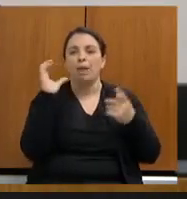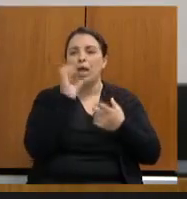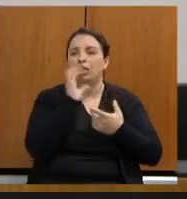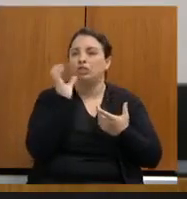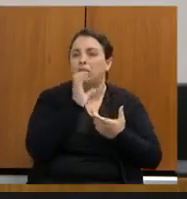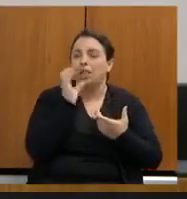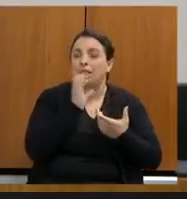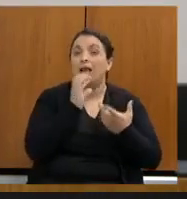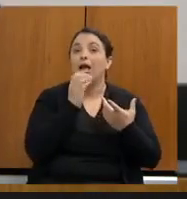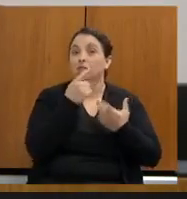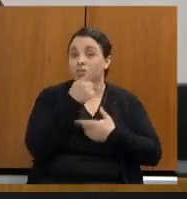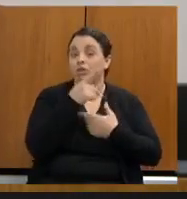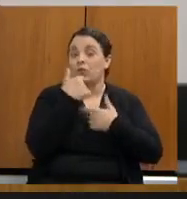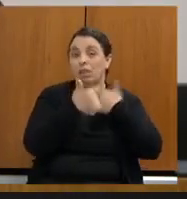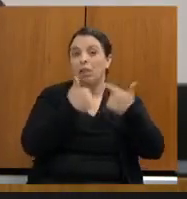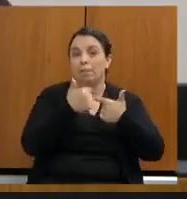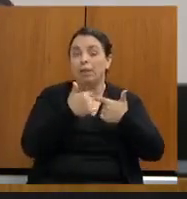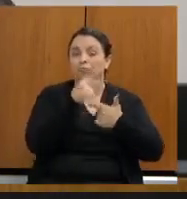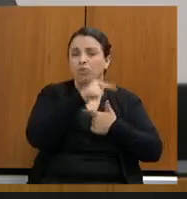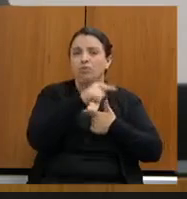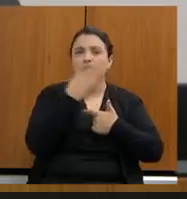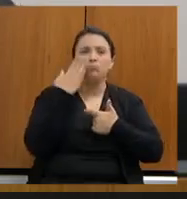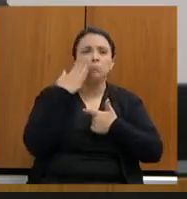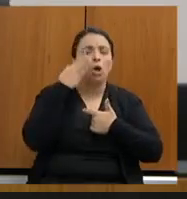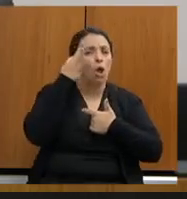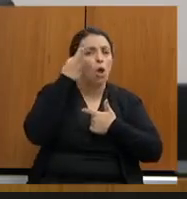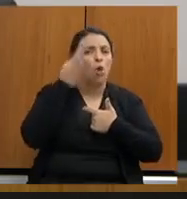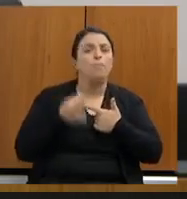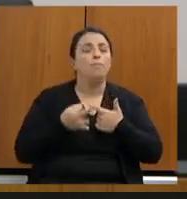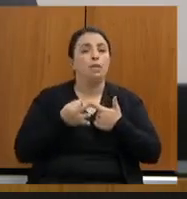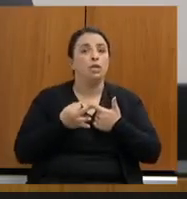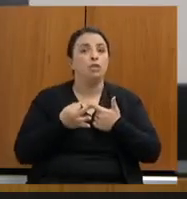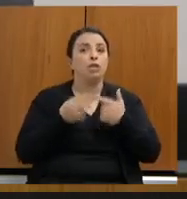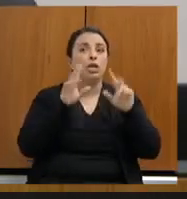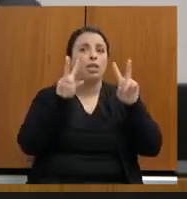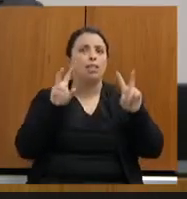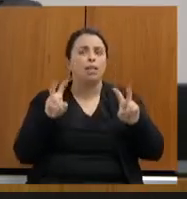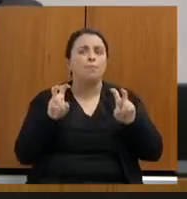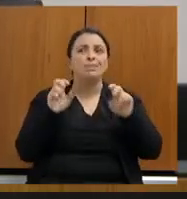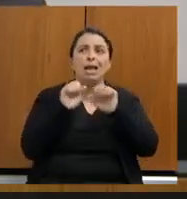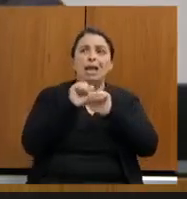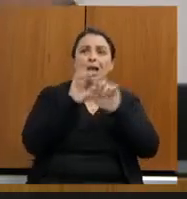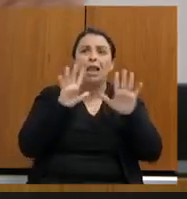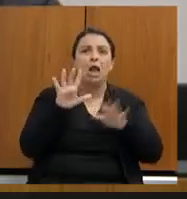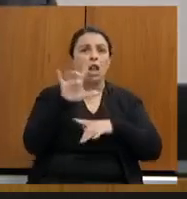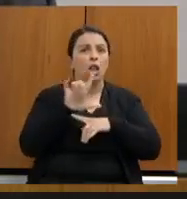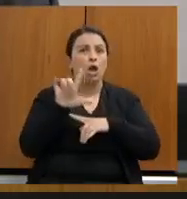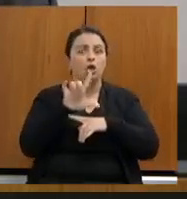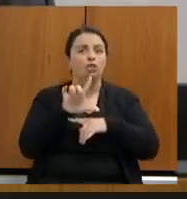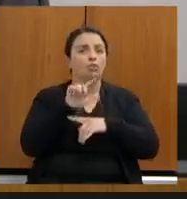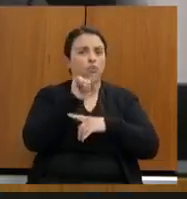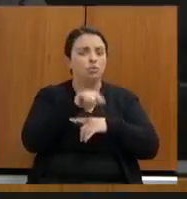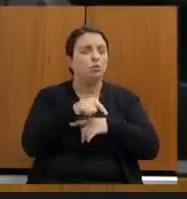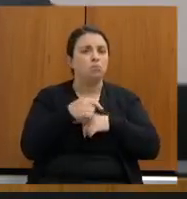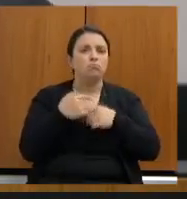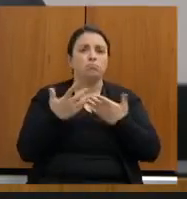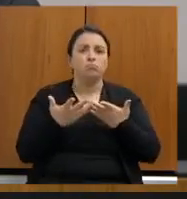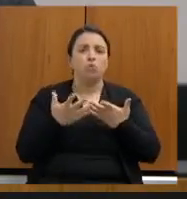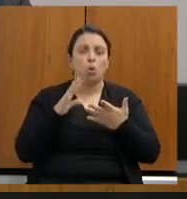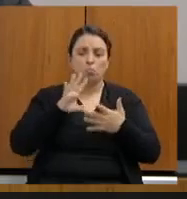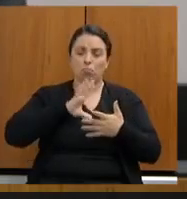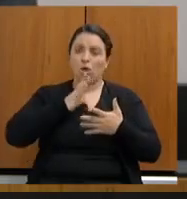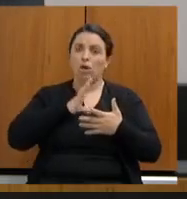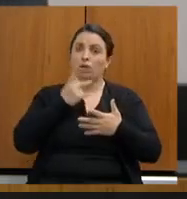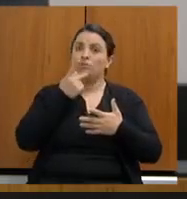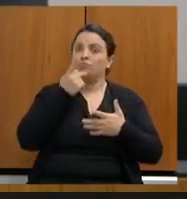e por entender que questões Claras muito lógicas o senhor não tenho receio nenhum de